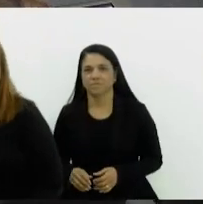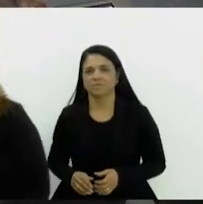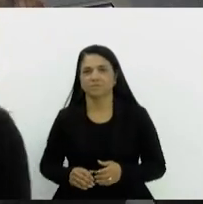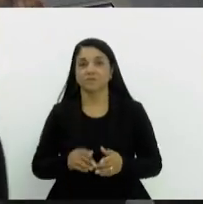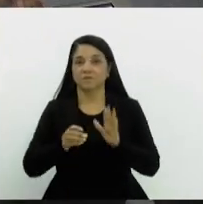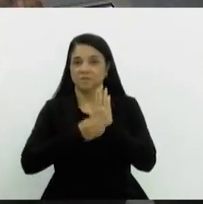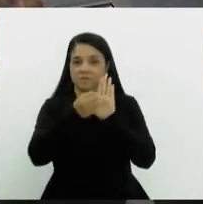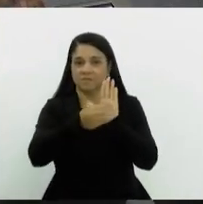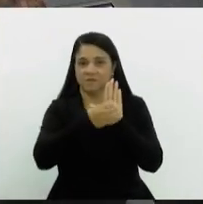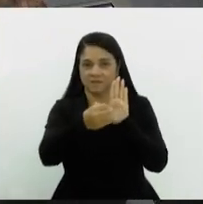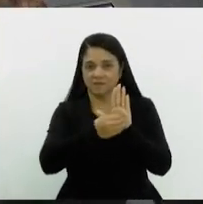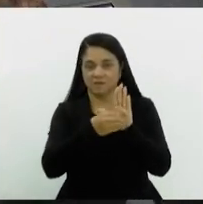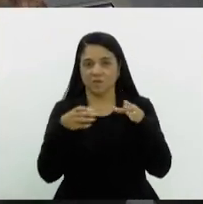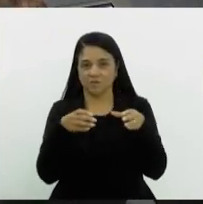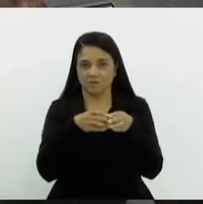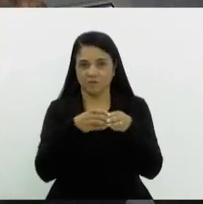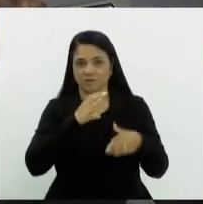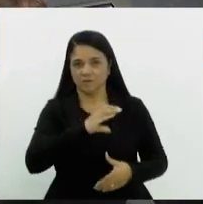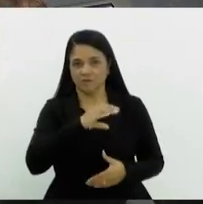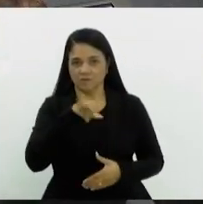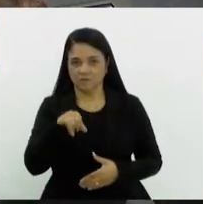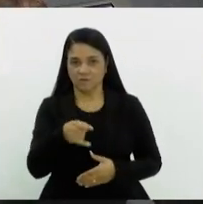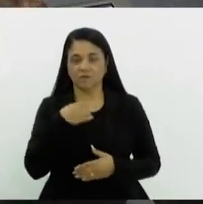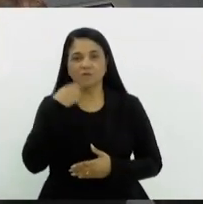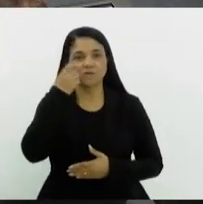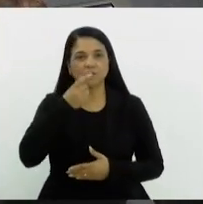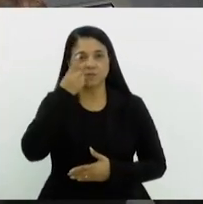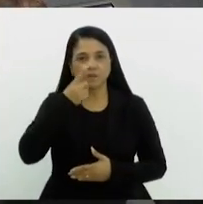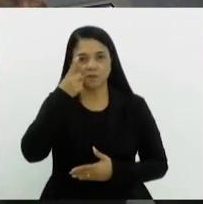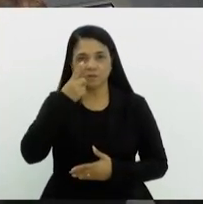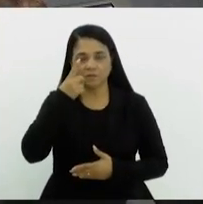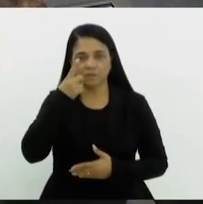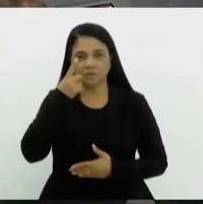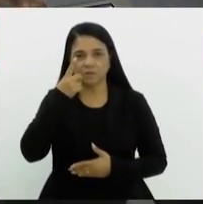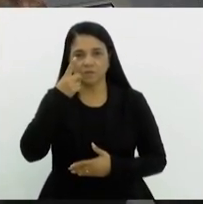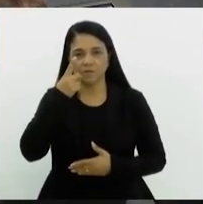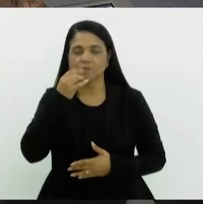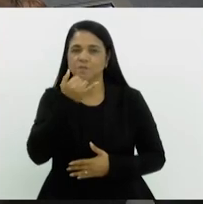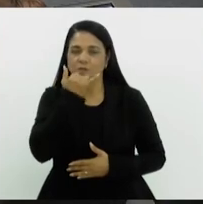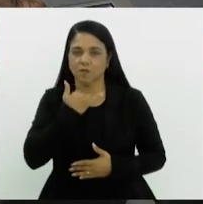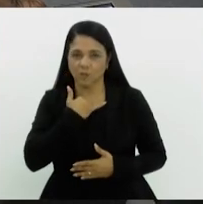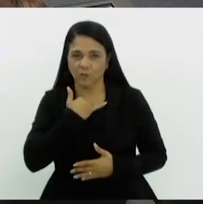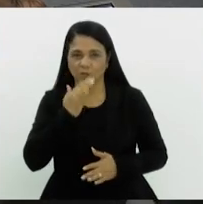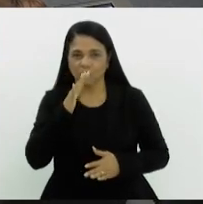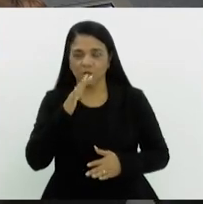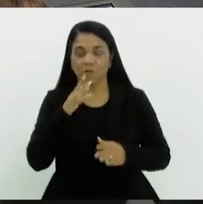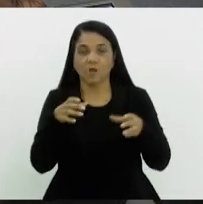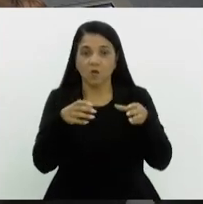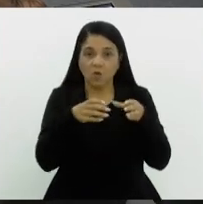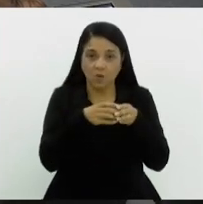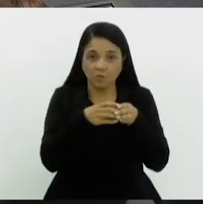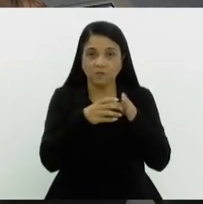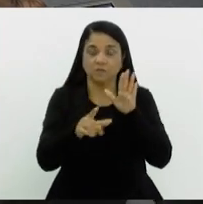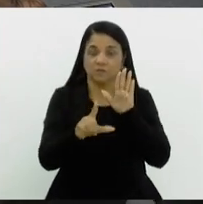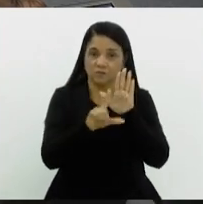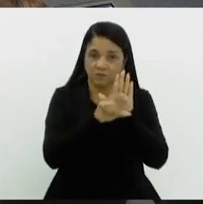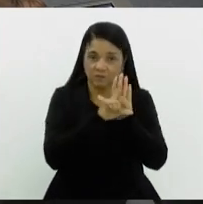Para emitir parecer pela Comissão de Constituição e Justiça, deputado... Perdão, pela Comissão de